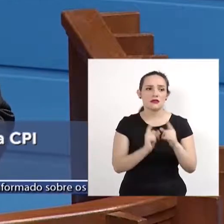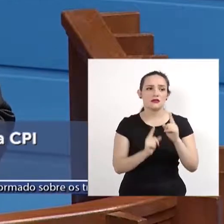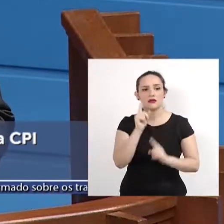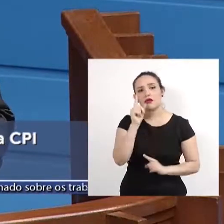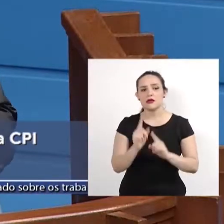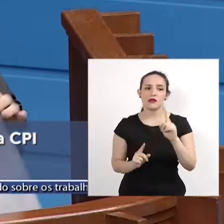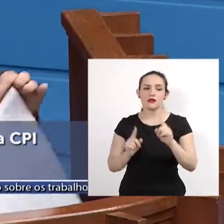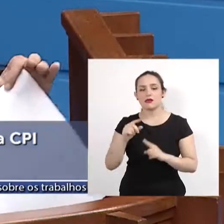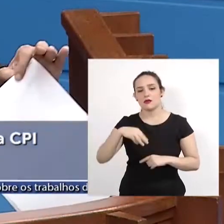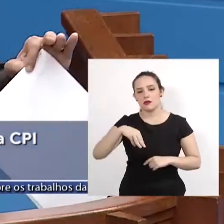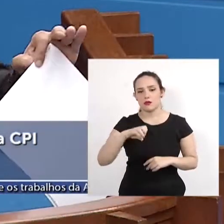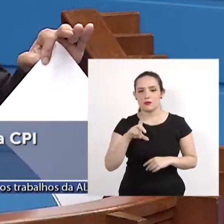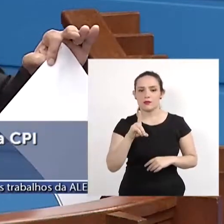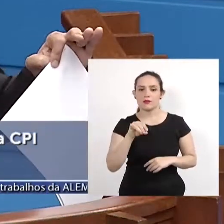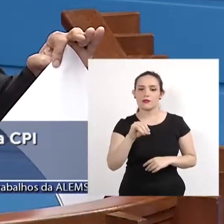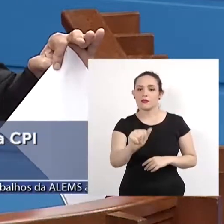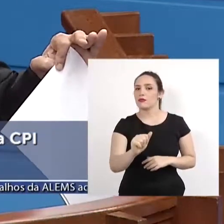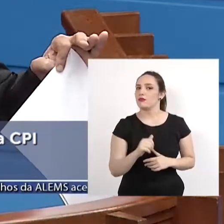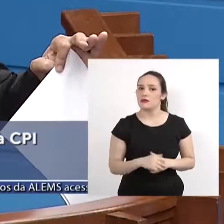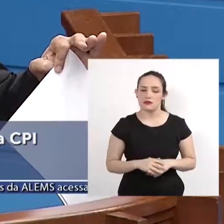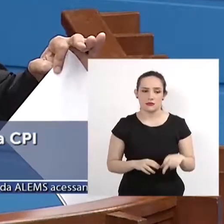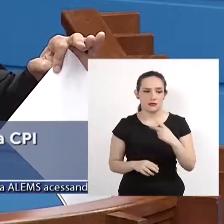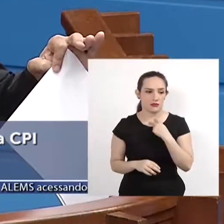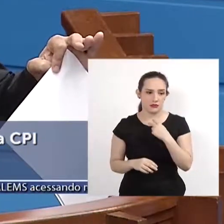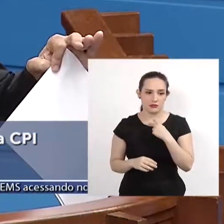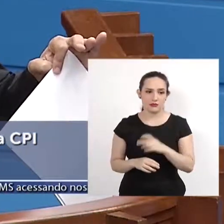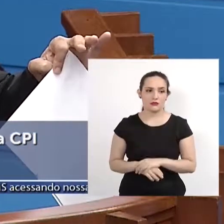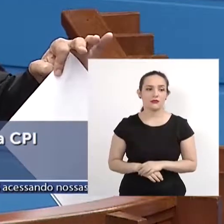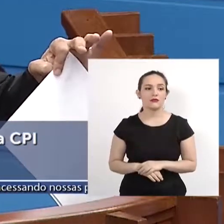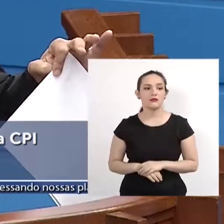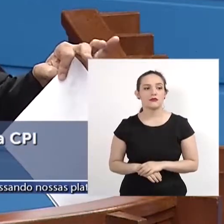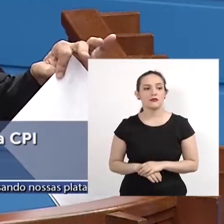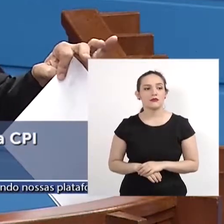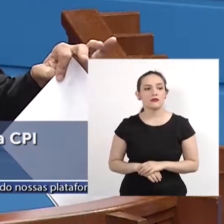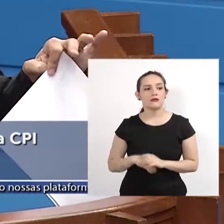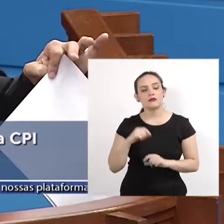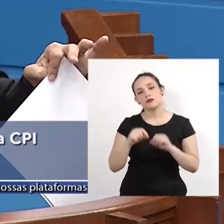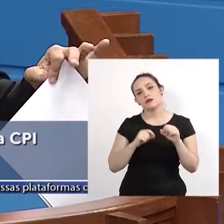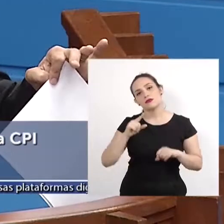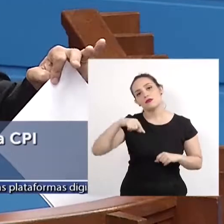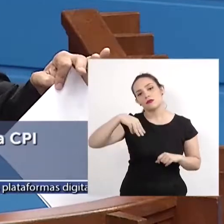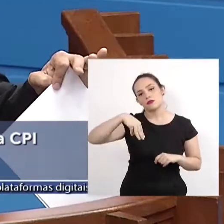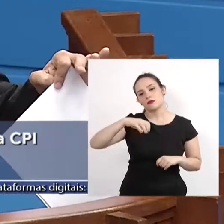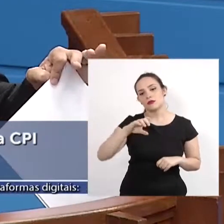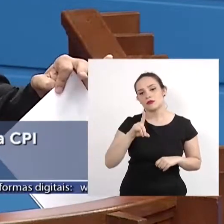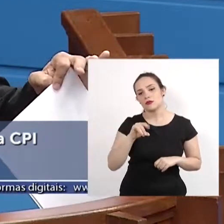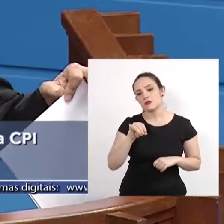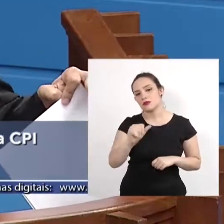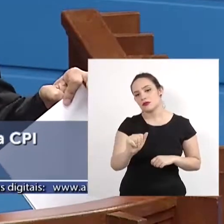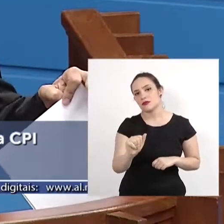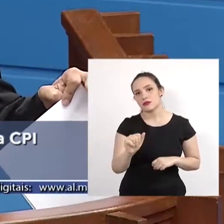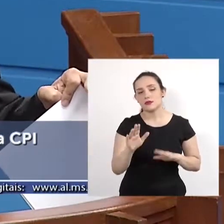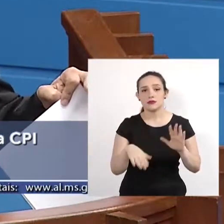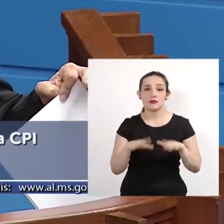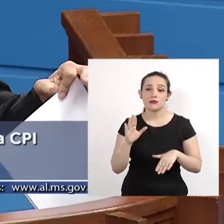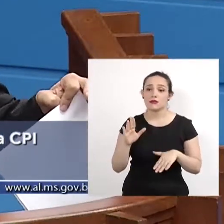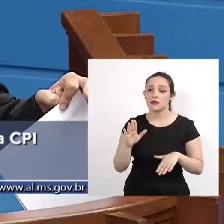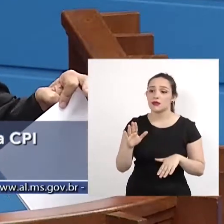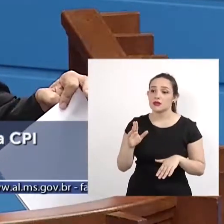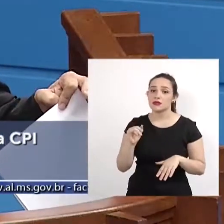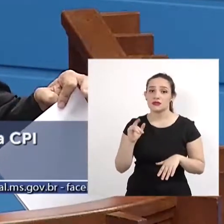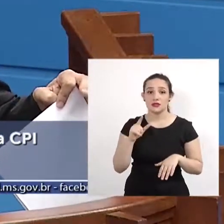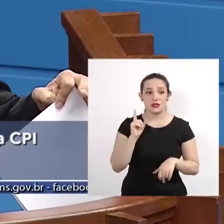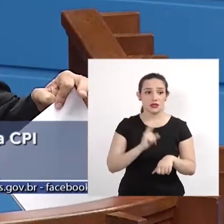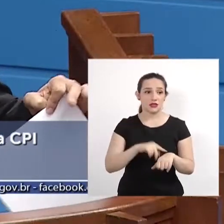Exatamente porque é feita a média dos 3 meses, e a média pode ser em tempos de baixa temperatura, com